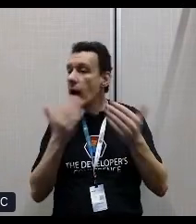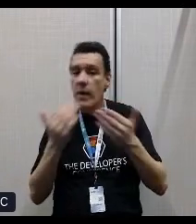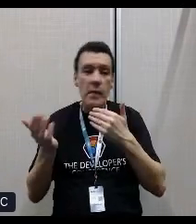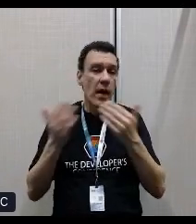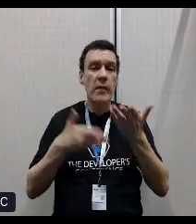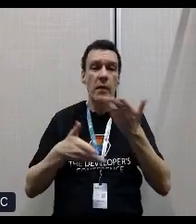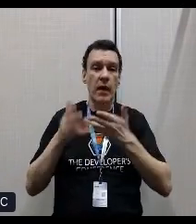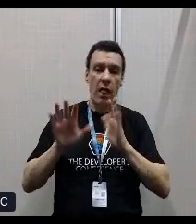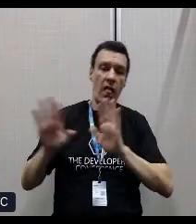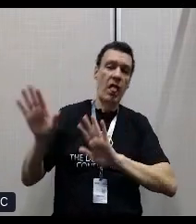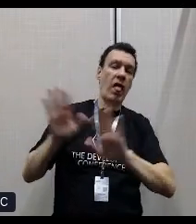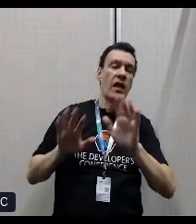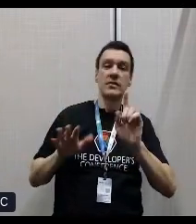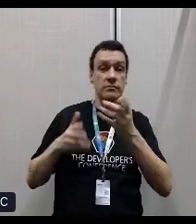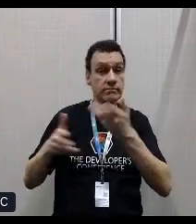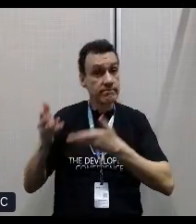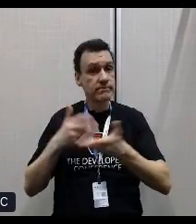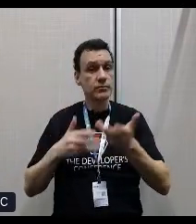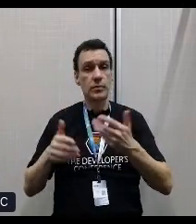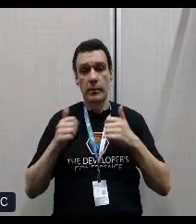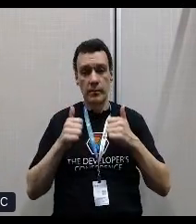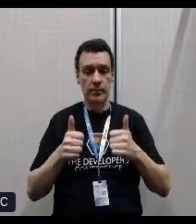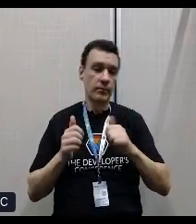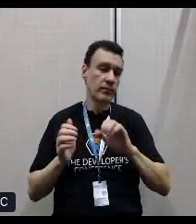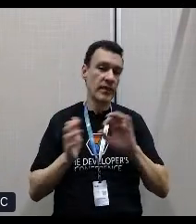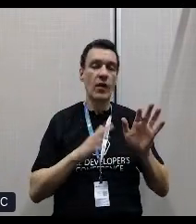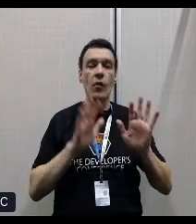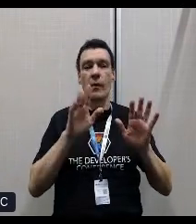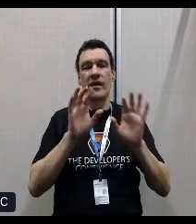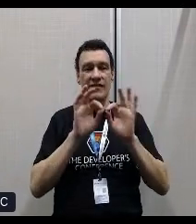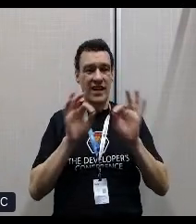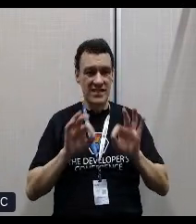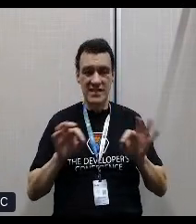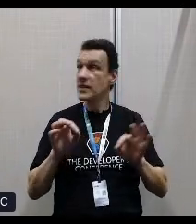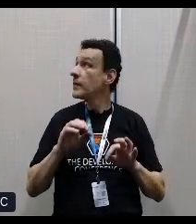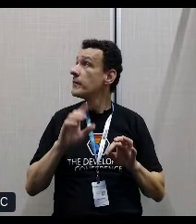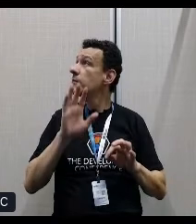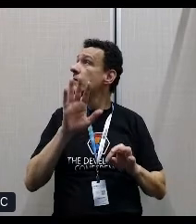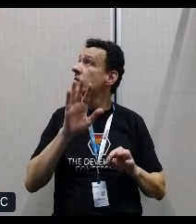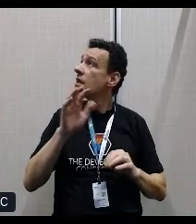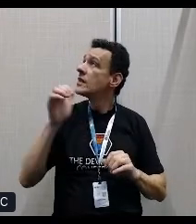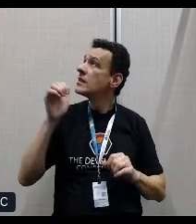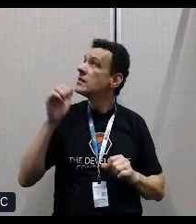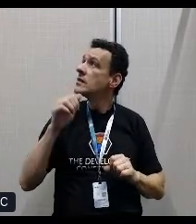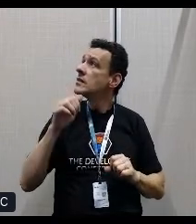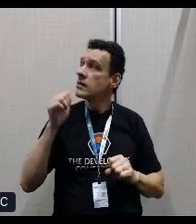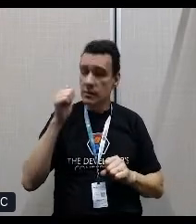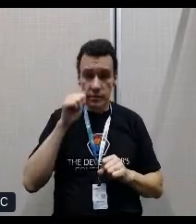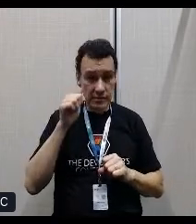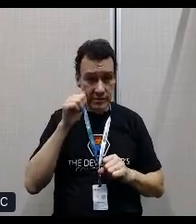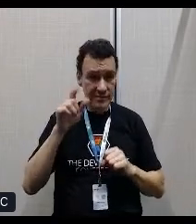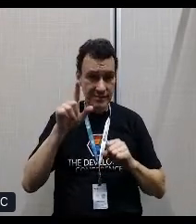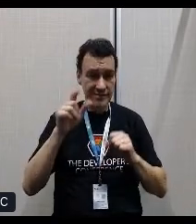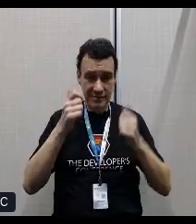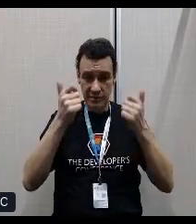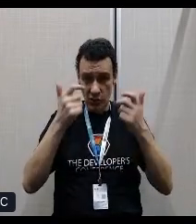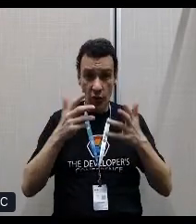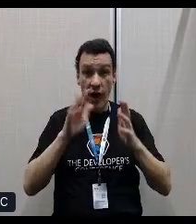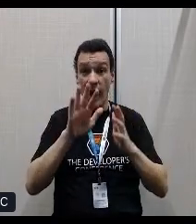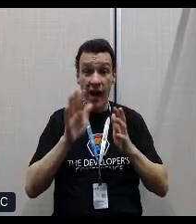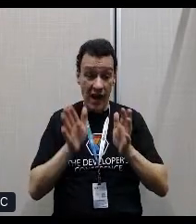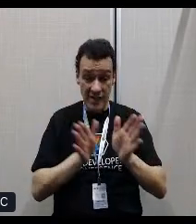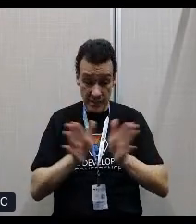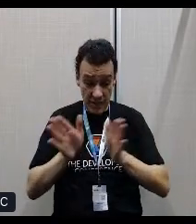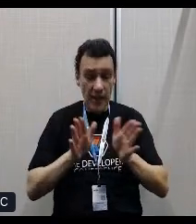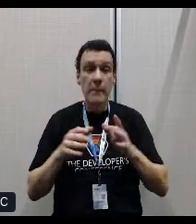frase da Amy Hupp, que ela diz, acessibilidade não é algo que você deixa para o final. Ela precisa fazer parte de todas as decisões, envolvendo